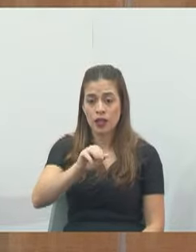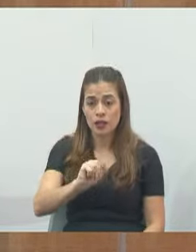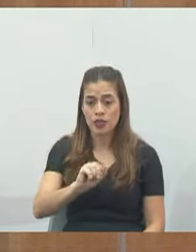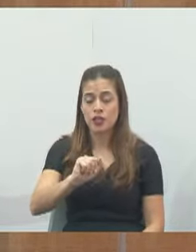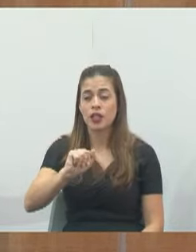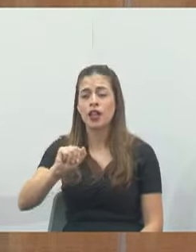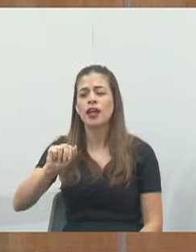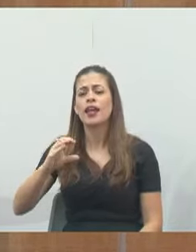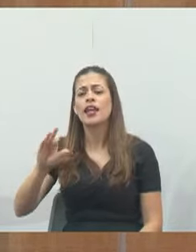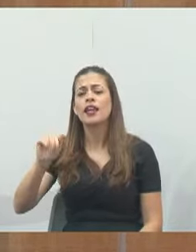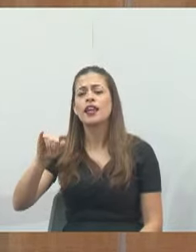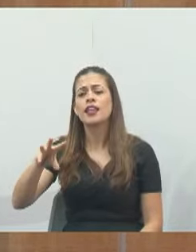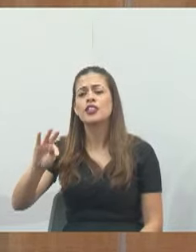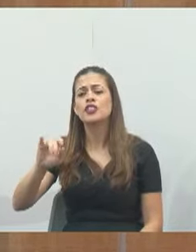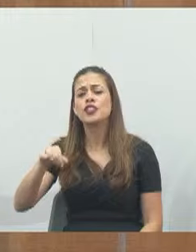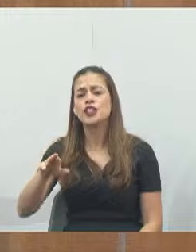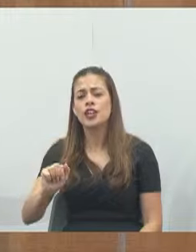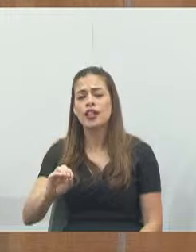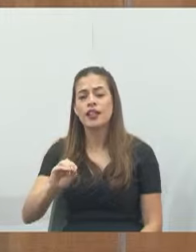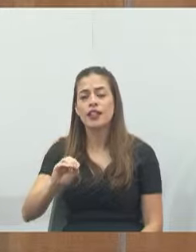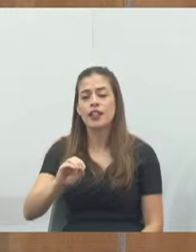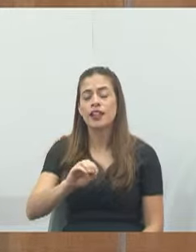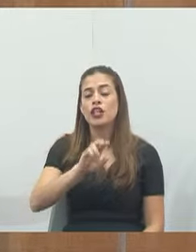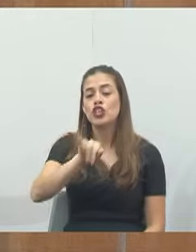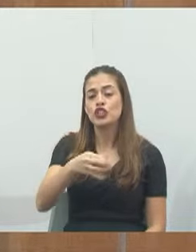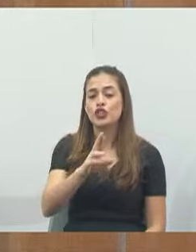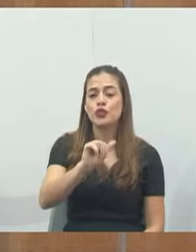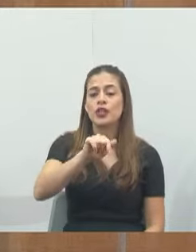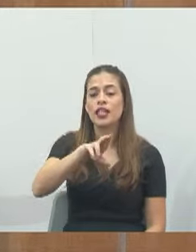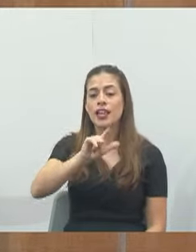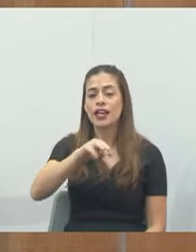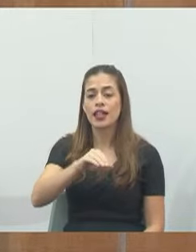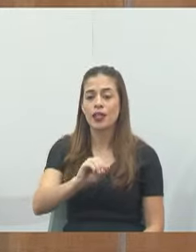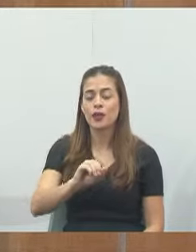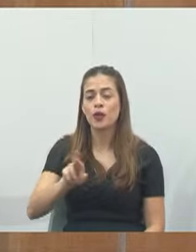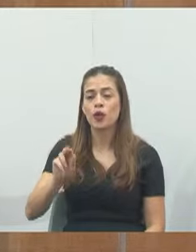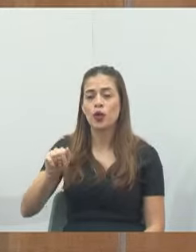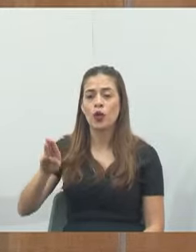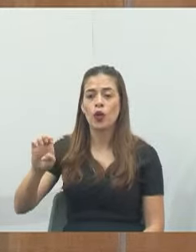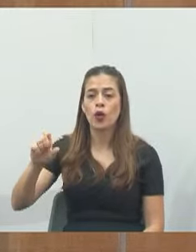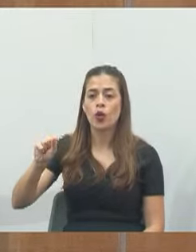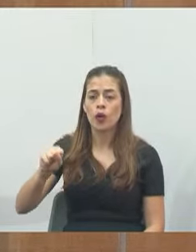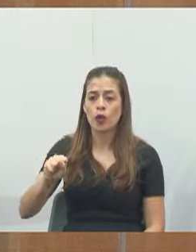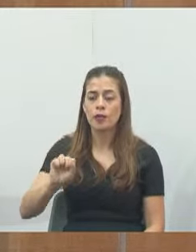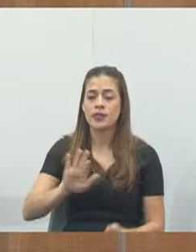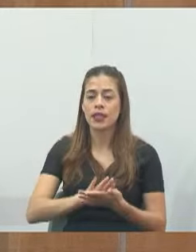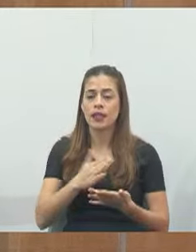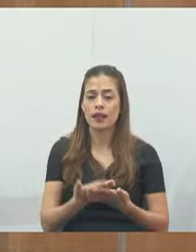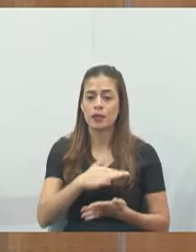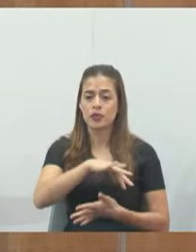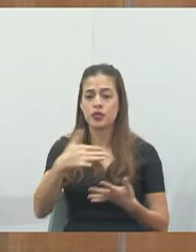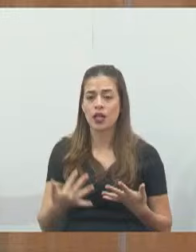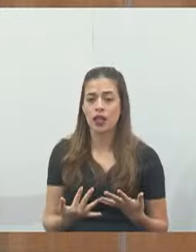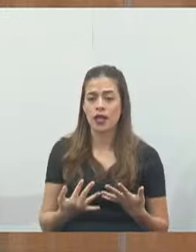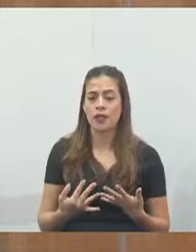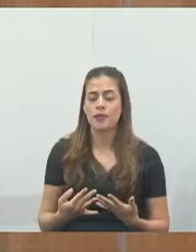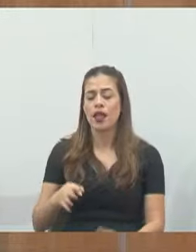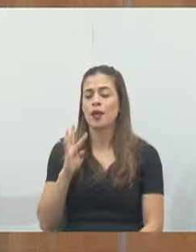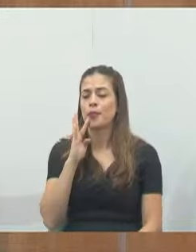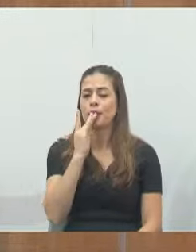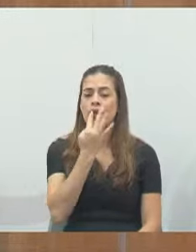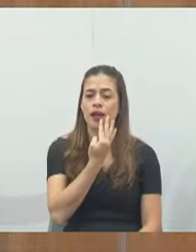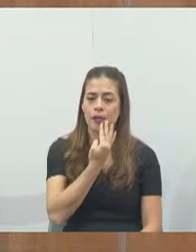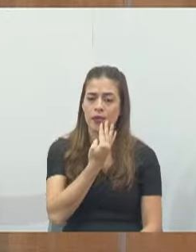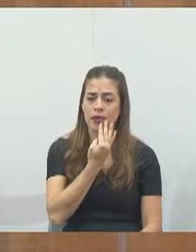Cristiane Fidelis, Juliano Ribeiro, Rodrigo Vieira, Rubens Gabriel. Intérprete de Libras, a Bianca Rabelo